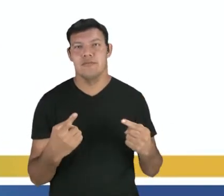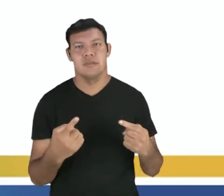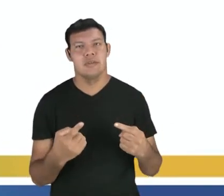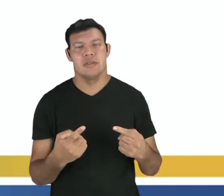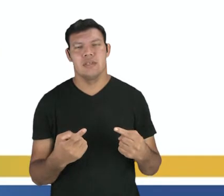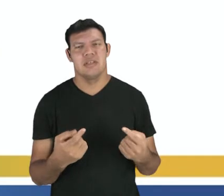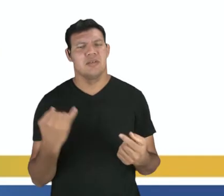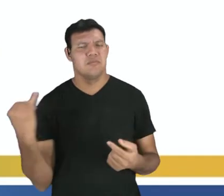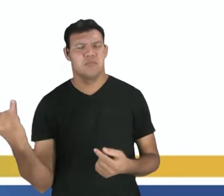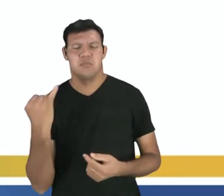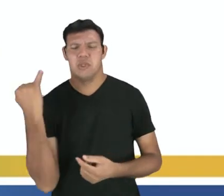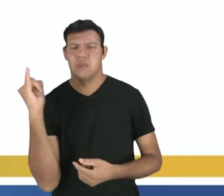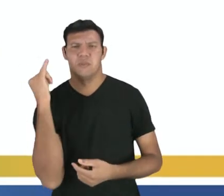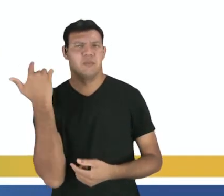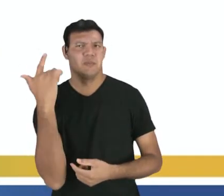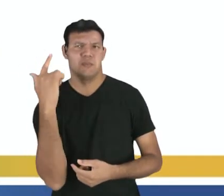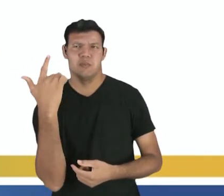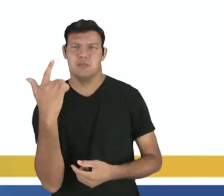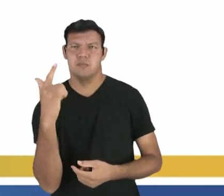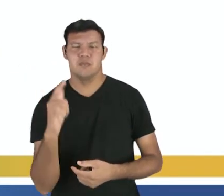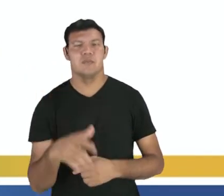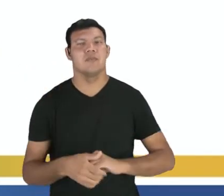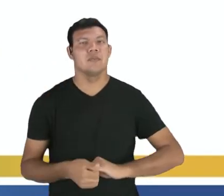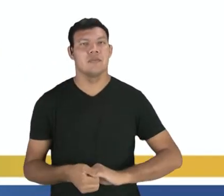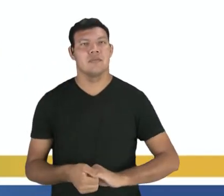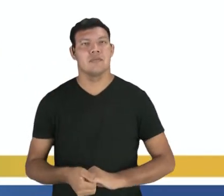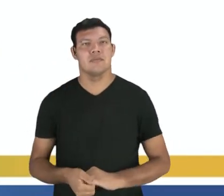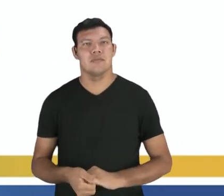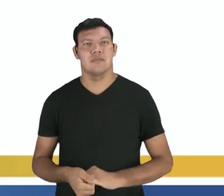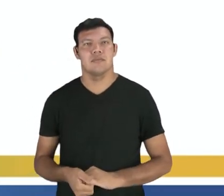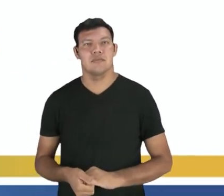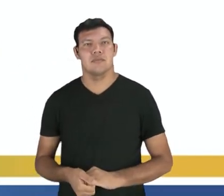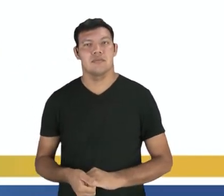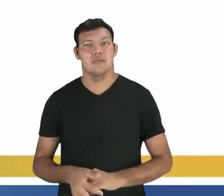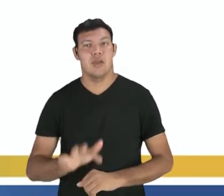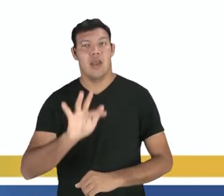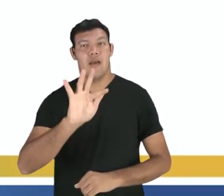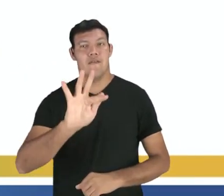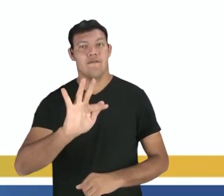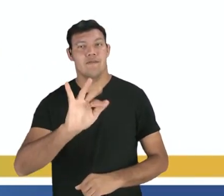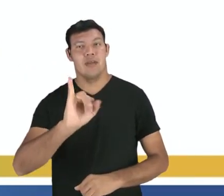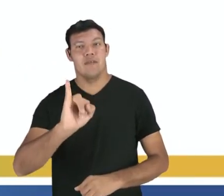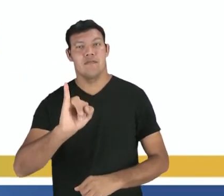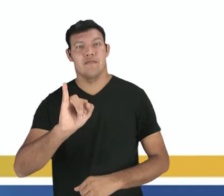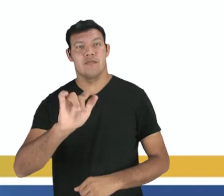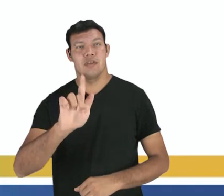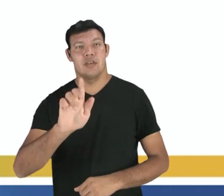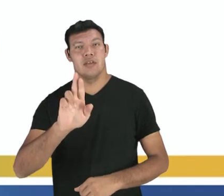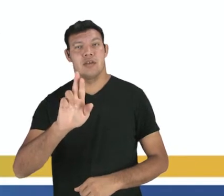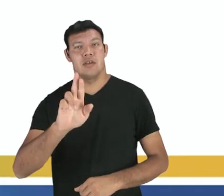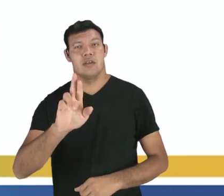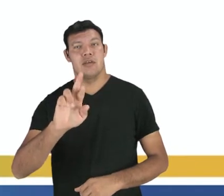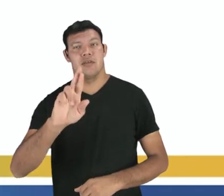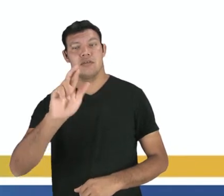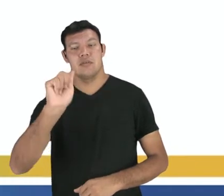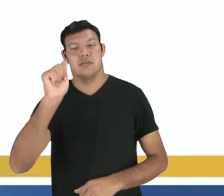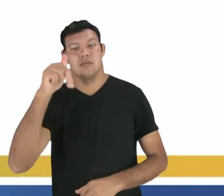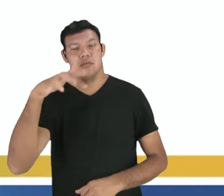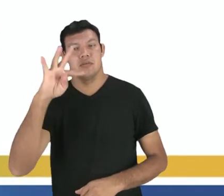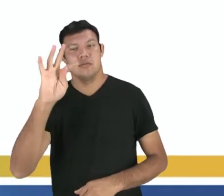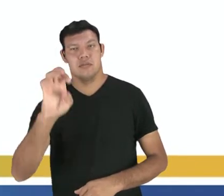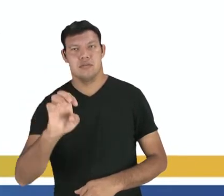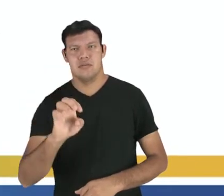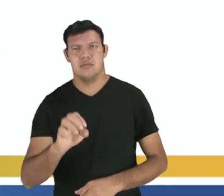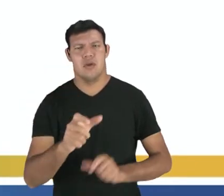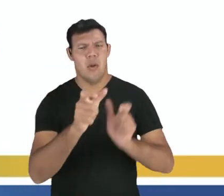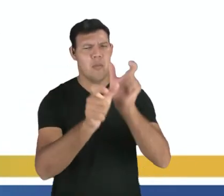a mesma relevância que os outros citados está o figurante ele ele apenas Como o próprio